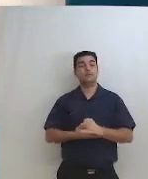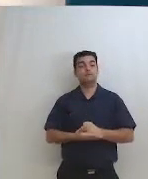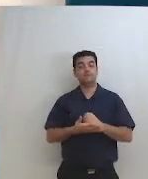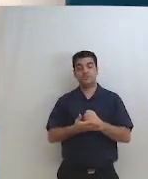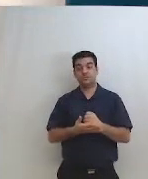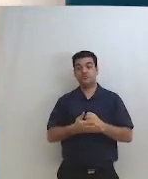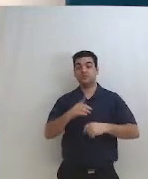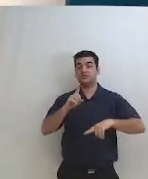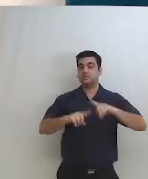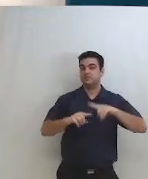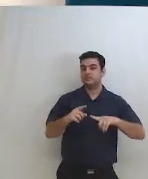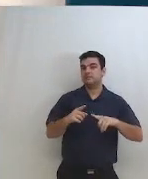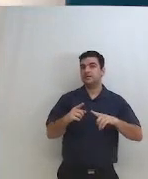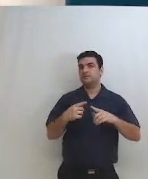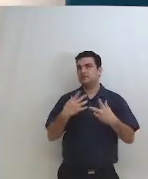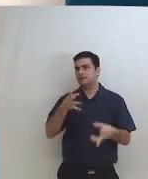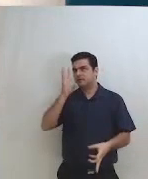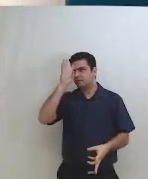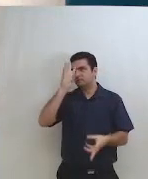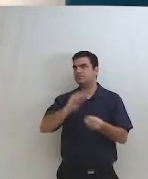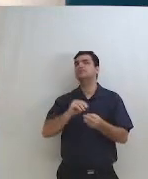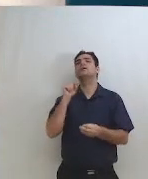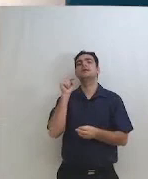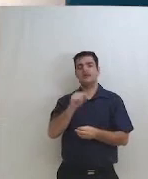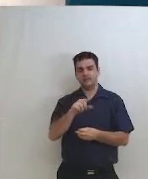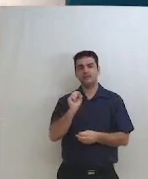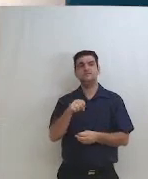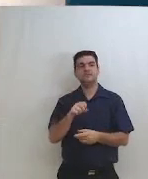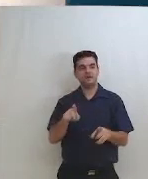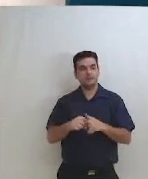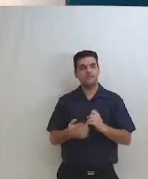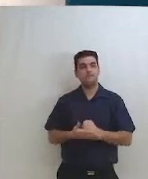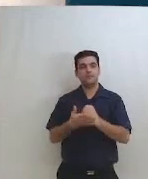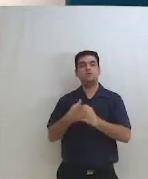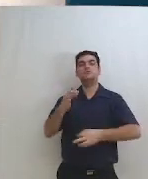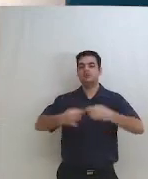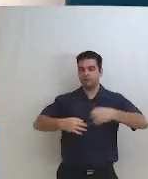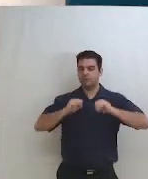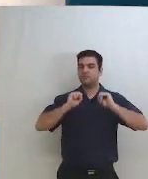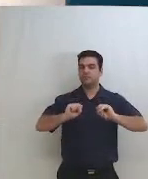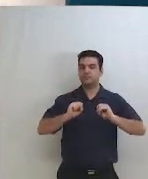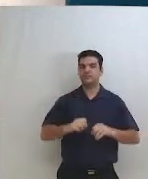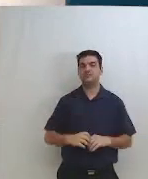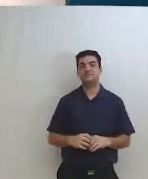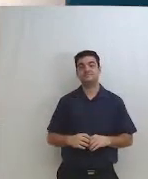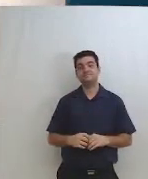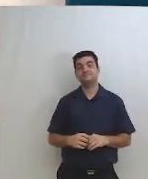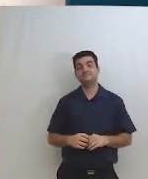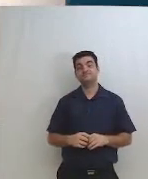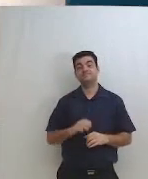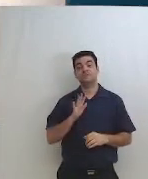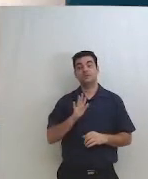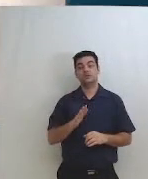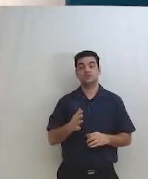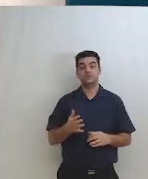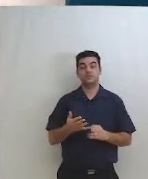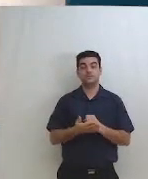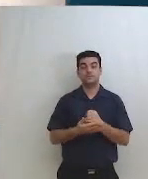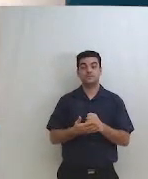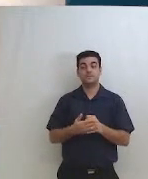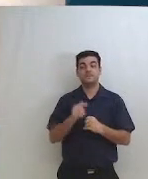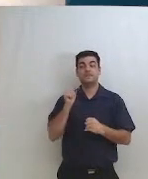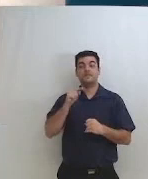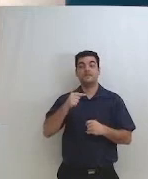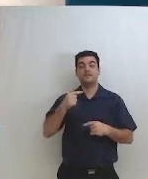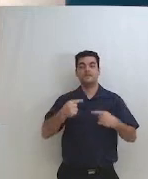para a submissão do réu ao julgamento pelo tribunal de júri. A sentença de pronúncia também deve ser ater aos limites estritos da acusação.